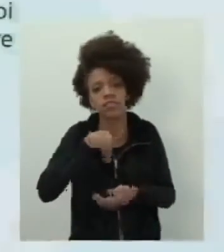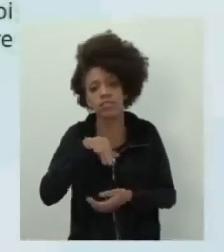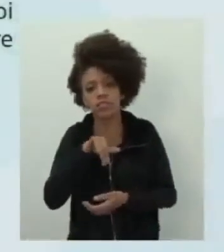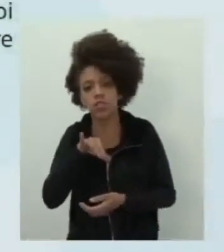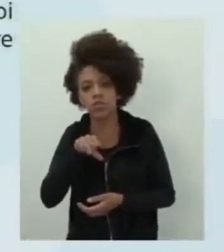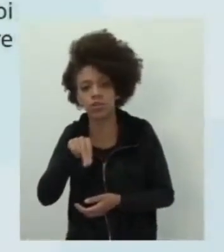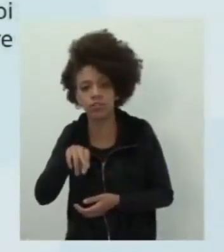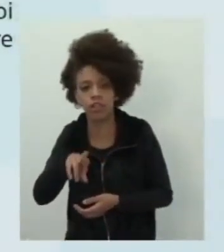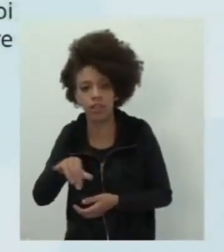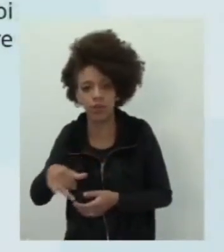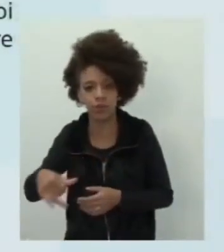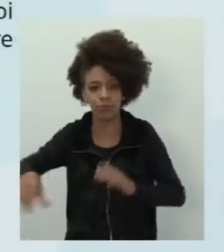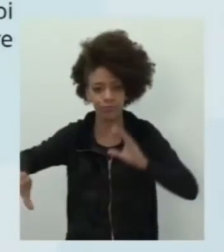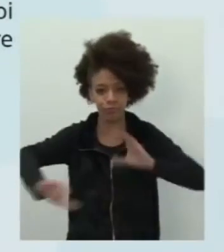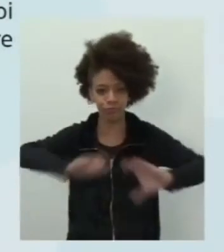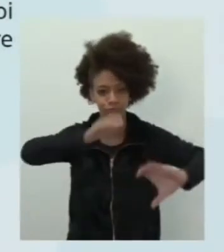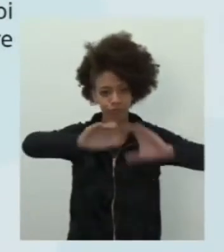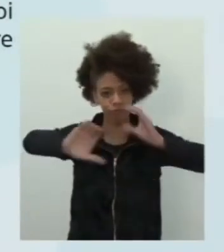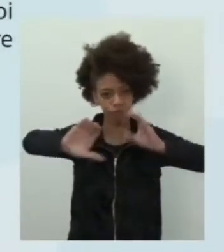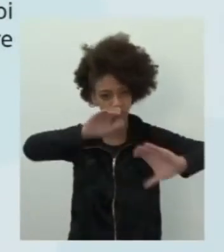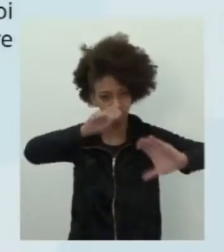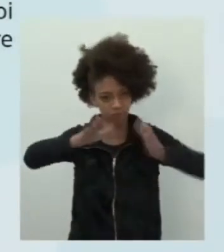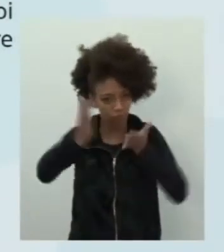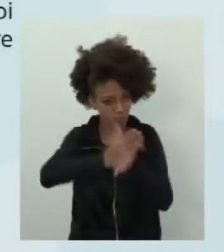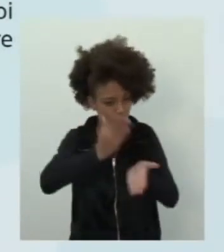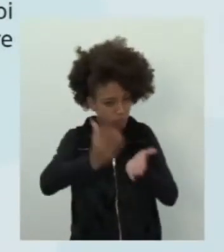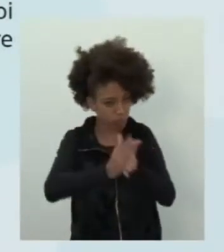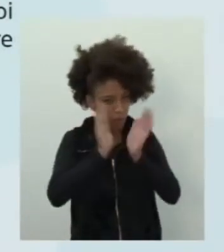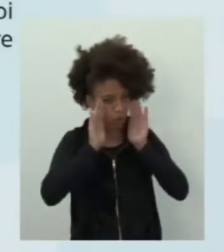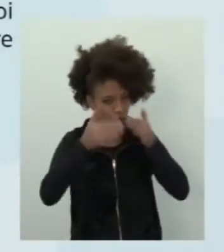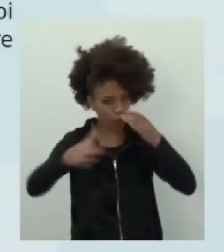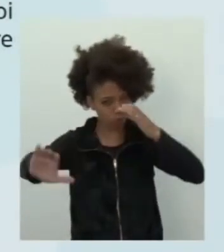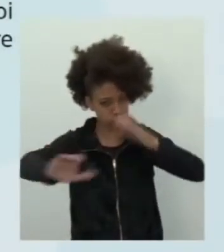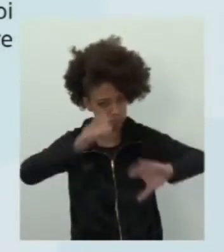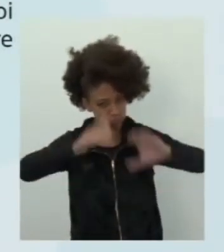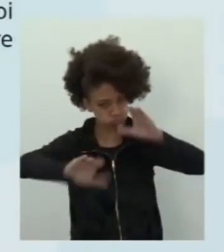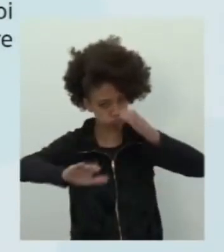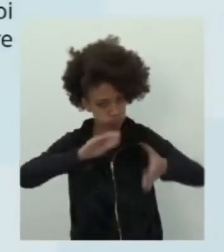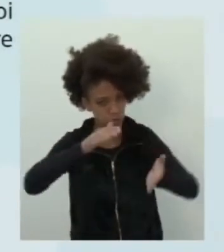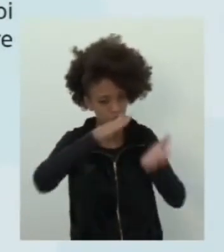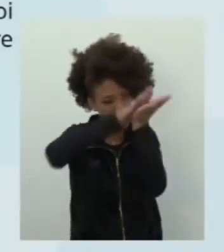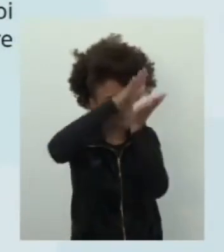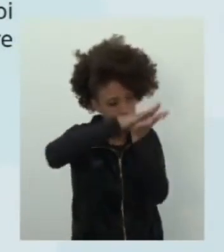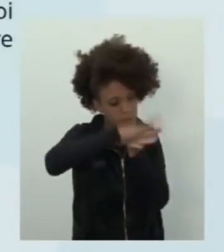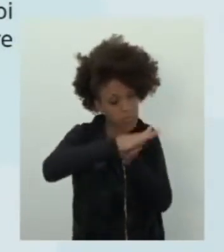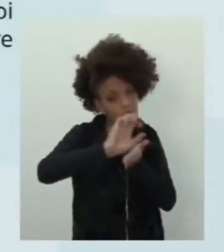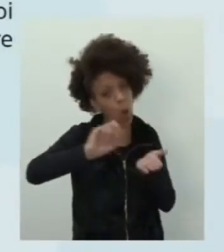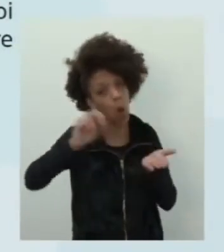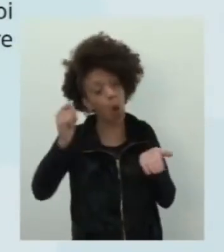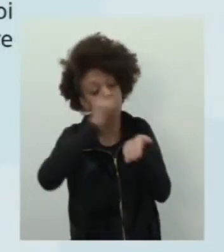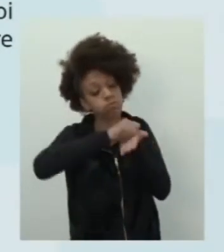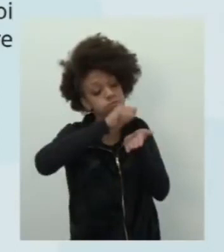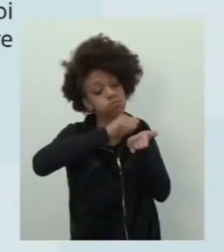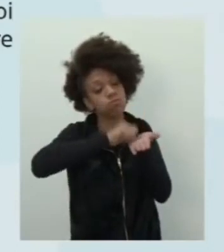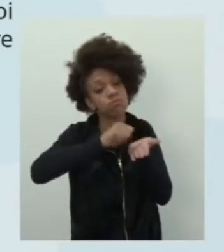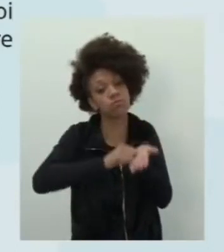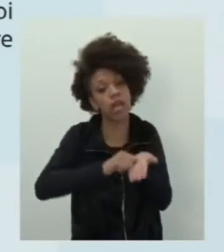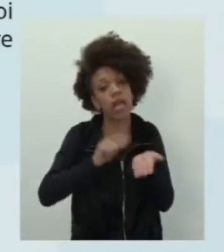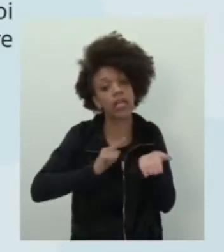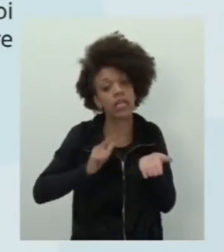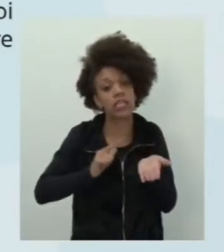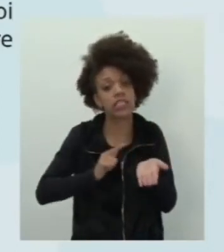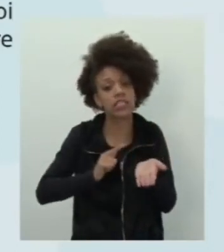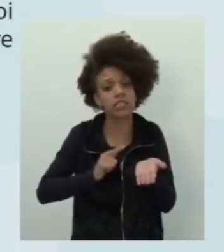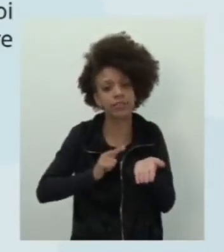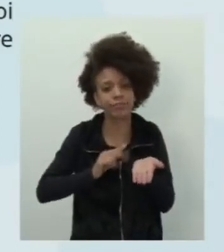que é um cancioneiro? Cancioneiro é qualquer livro impresso ou manuscrito que contenha uma coletânea